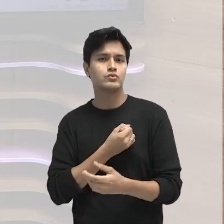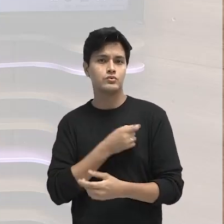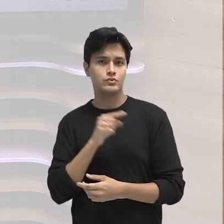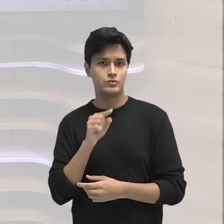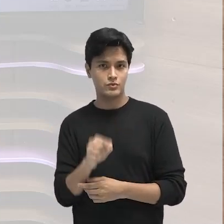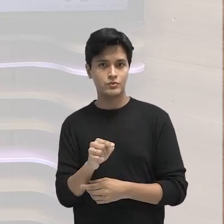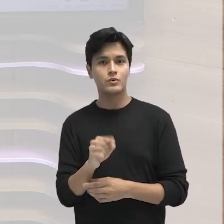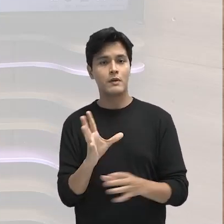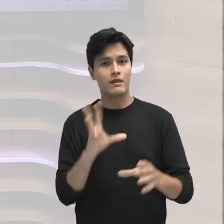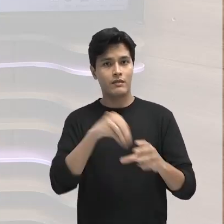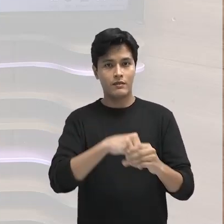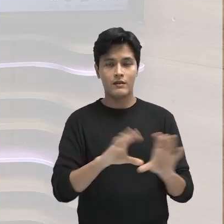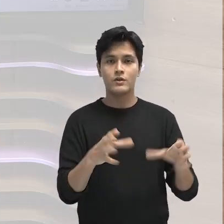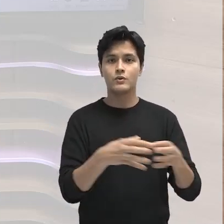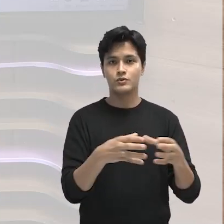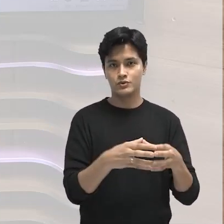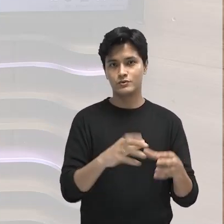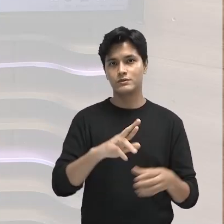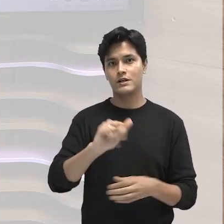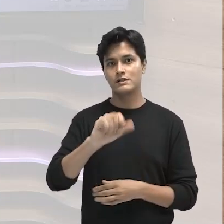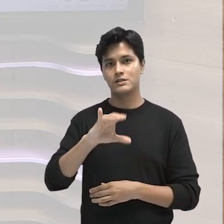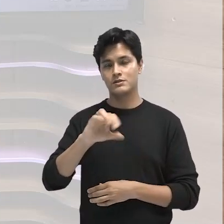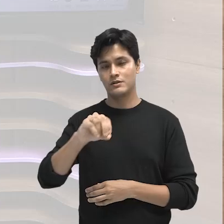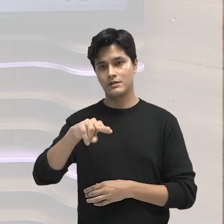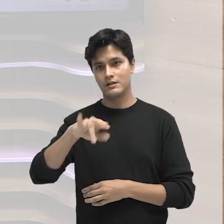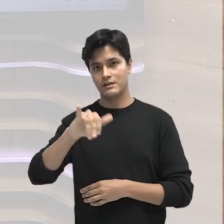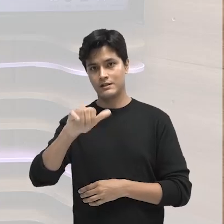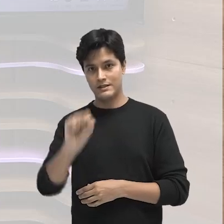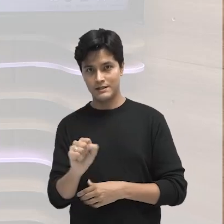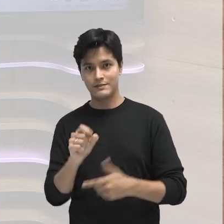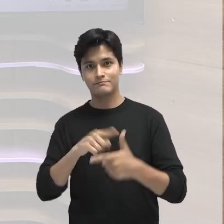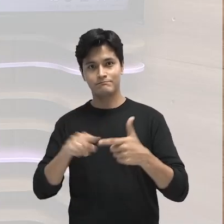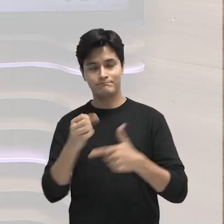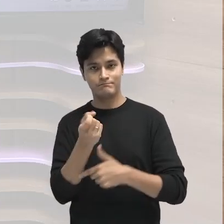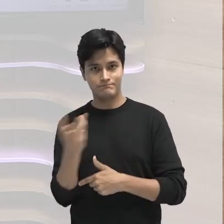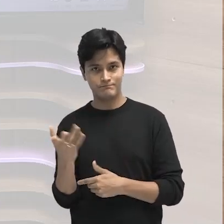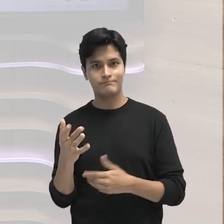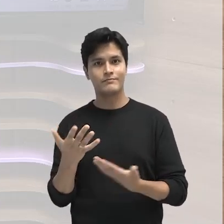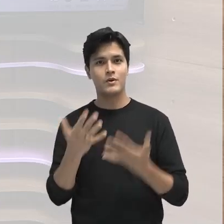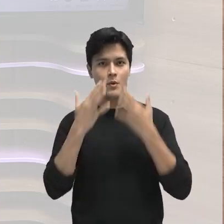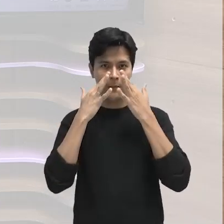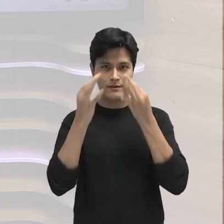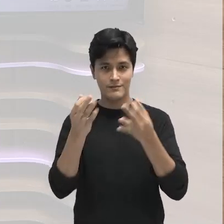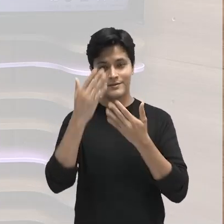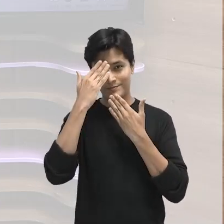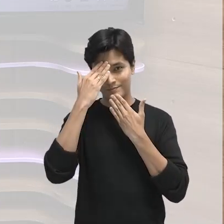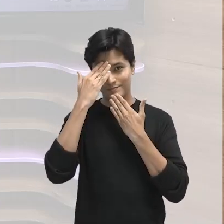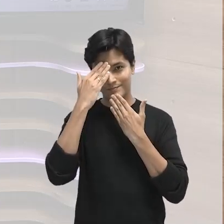o conjunto dos números racionais, ok? Muito obrigado pela sua atenção pela sua